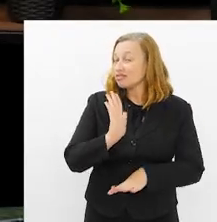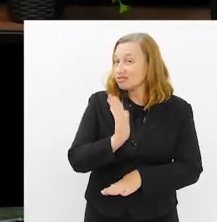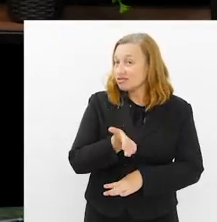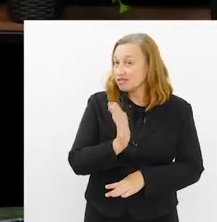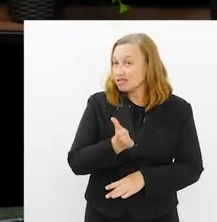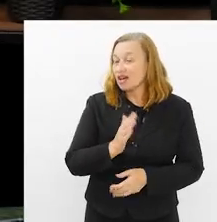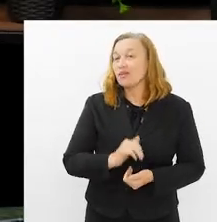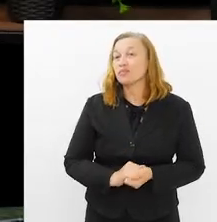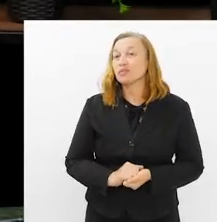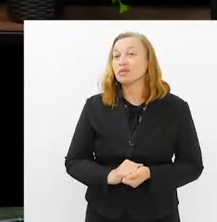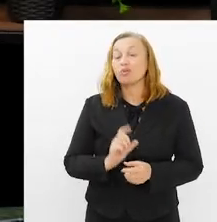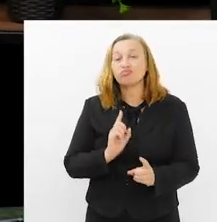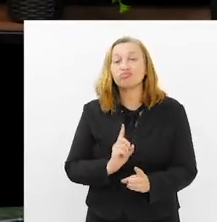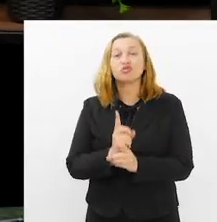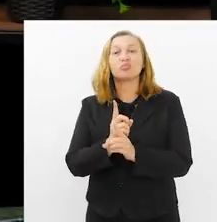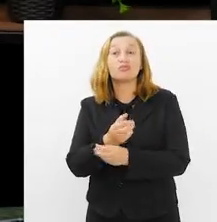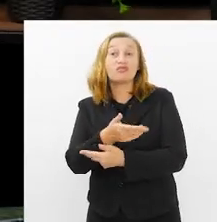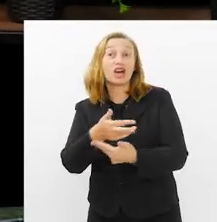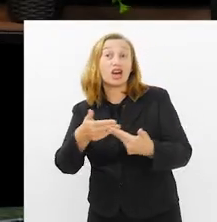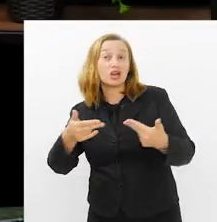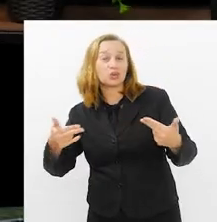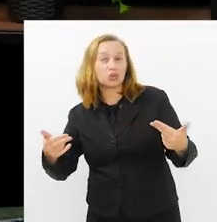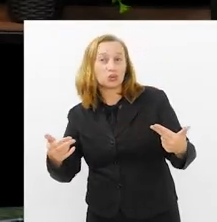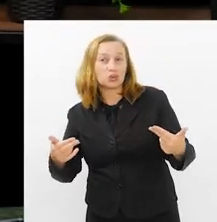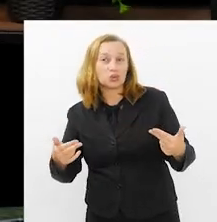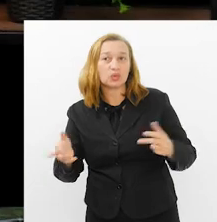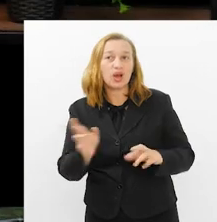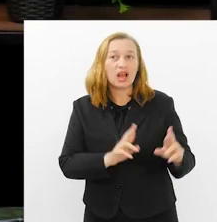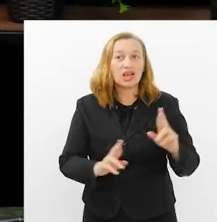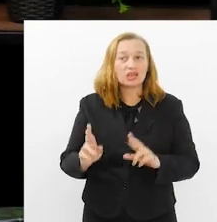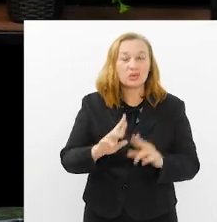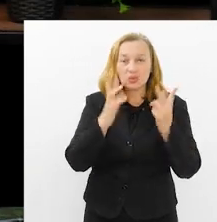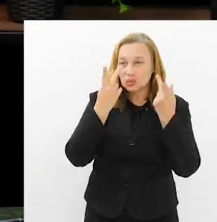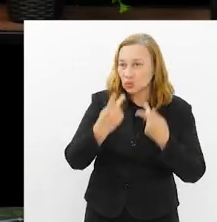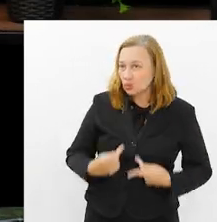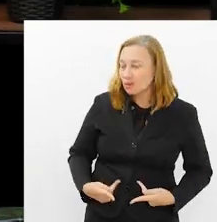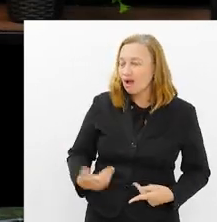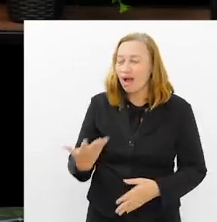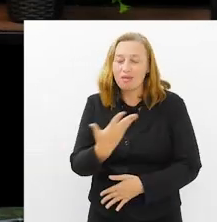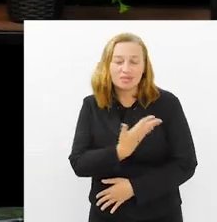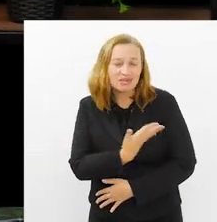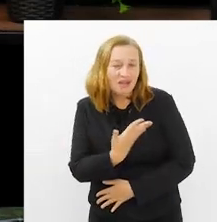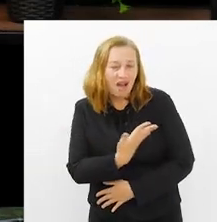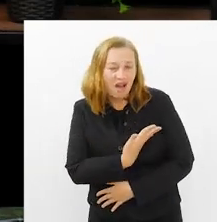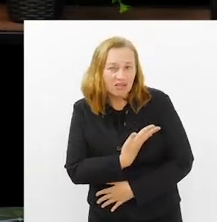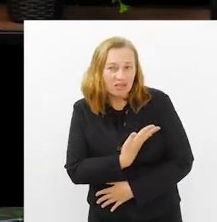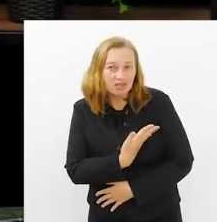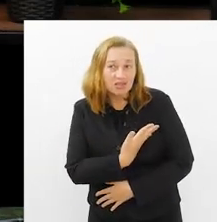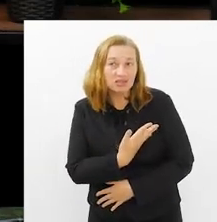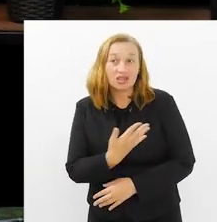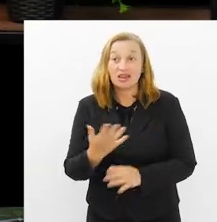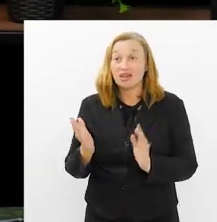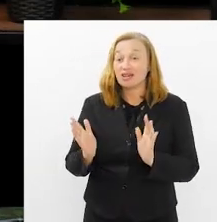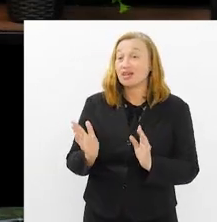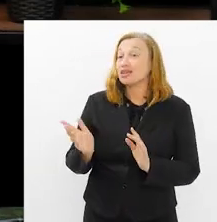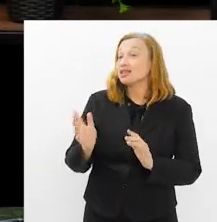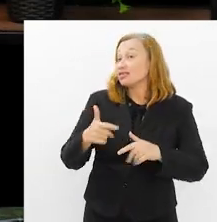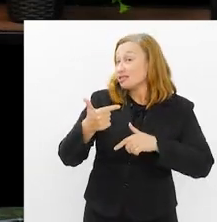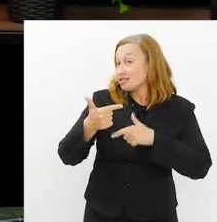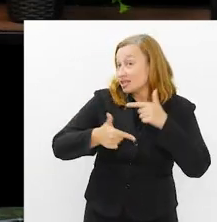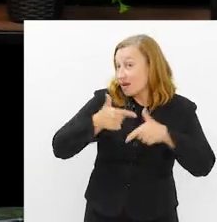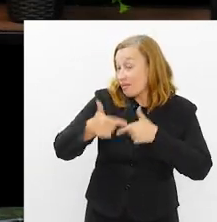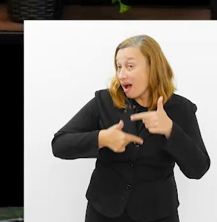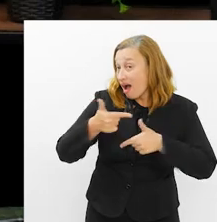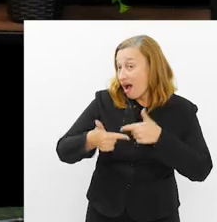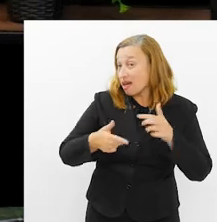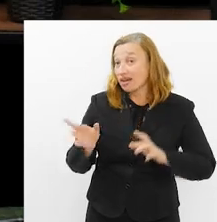faculdade, já estão descobrindo, né? Tanto as relações humanas, amizades,